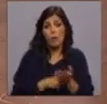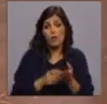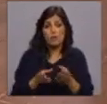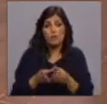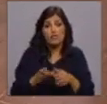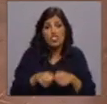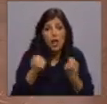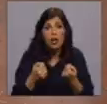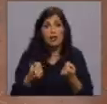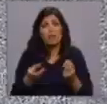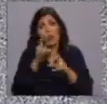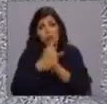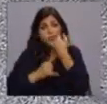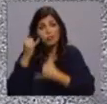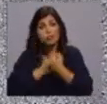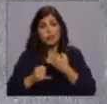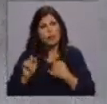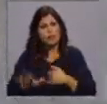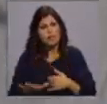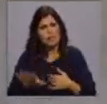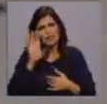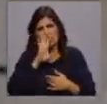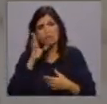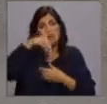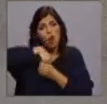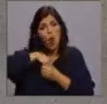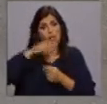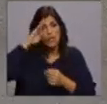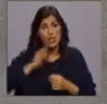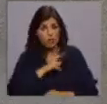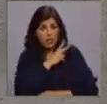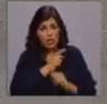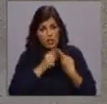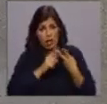consegue mais barata quando se juntam nesta missão Exército, universidades e empresas.